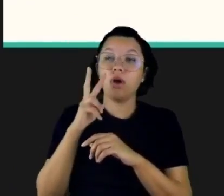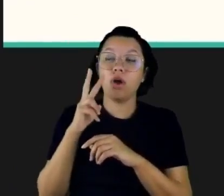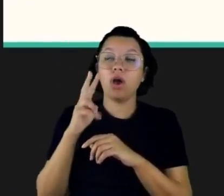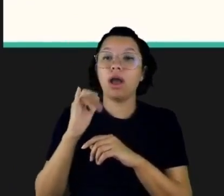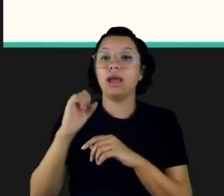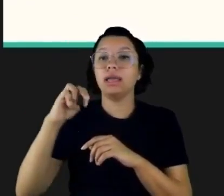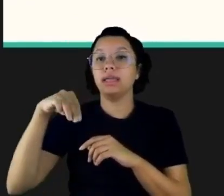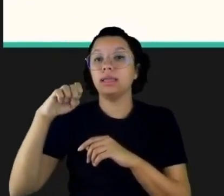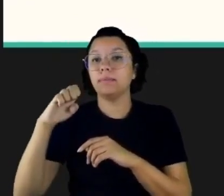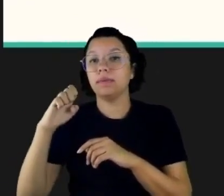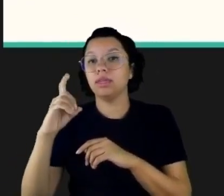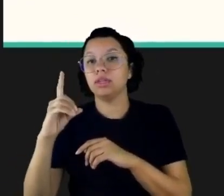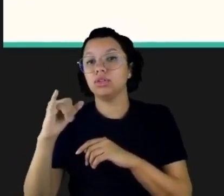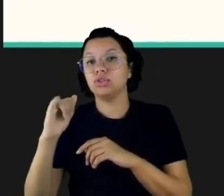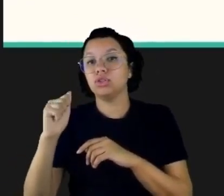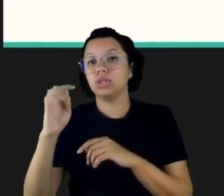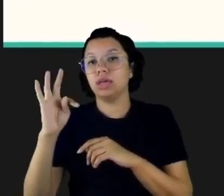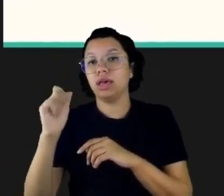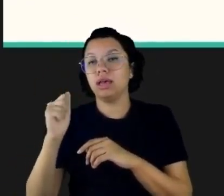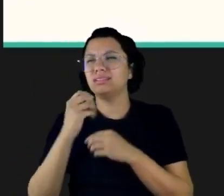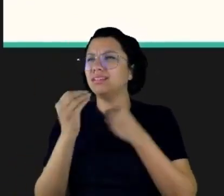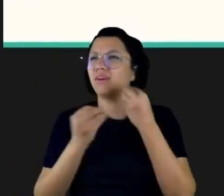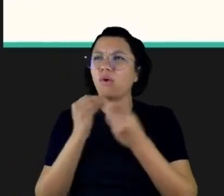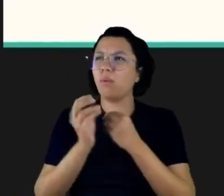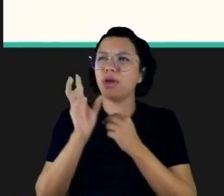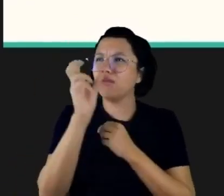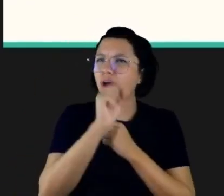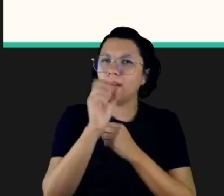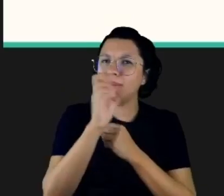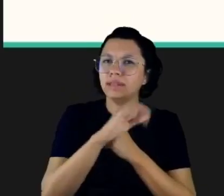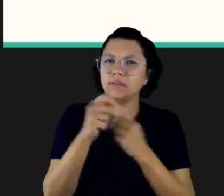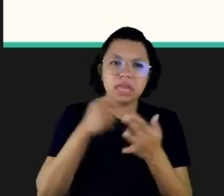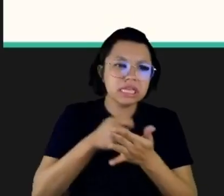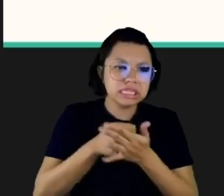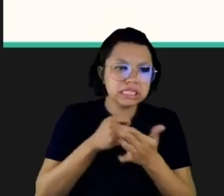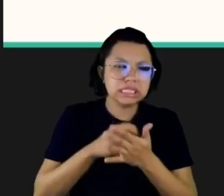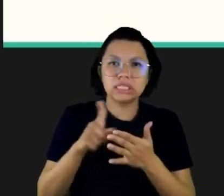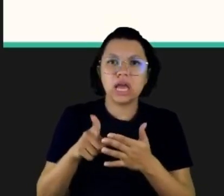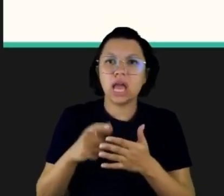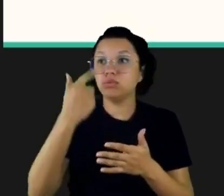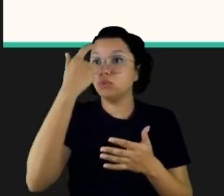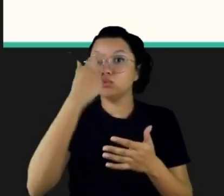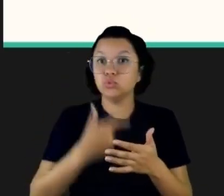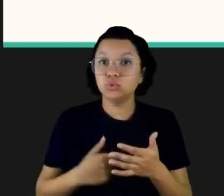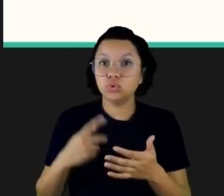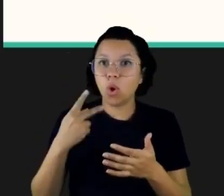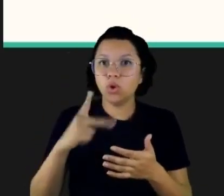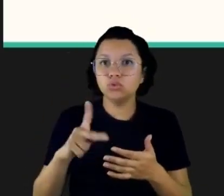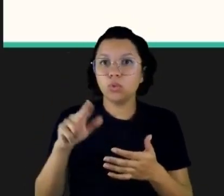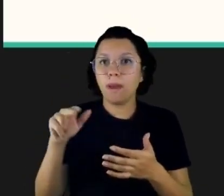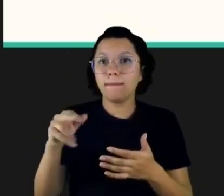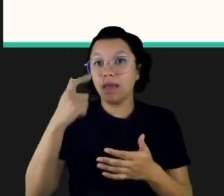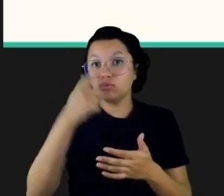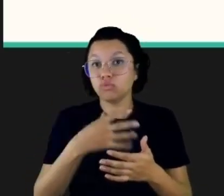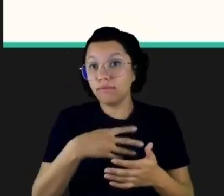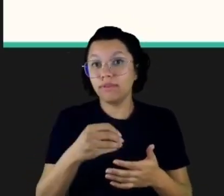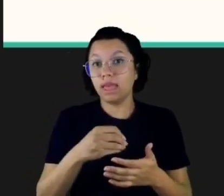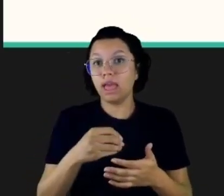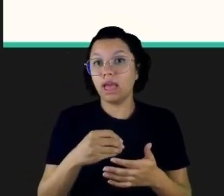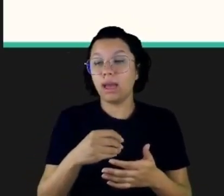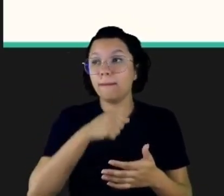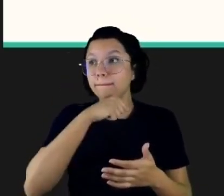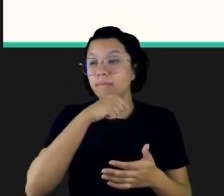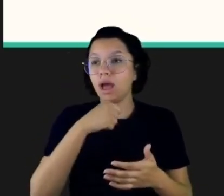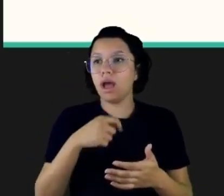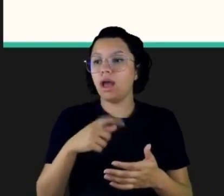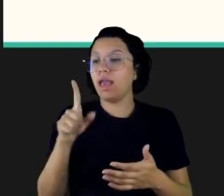aprender? E a gente fica exigindo isso deles. Mãe, eu não sou a sua irmã, eu sou sua filha. Mãe, eu sou sua filha. Ela não